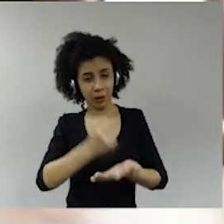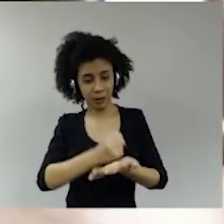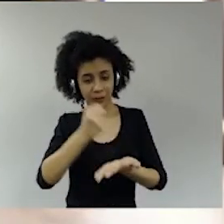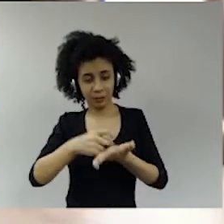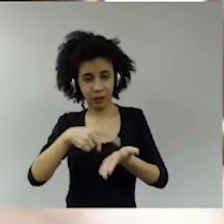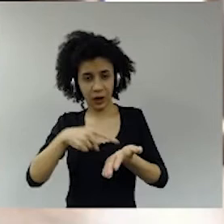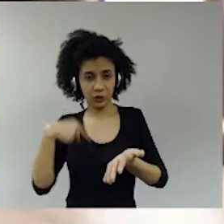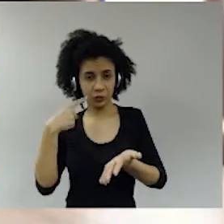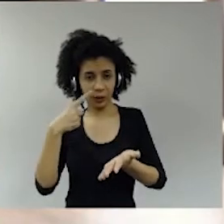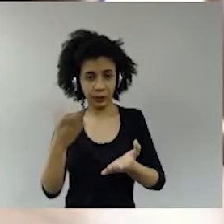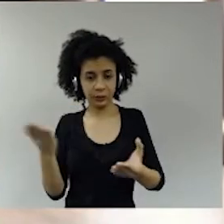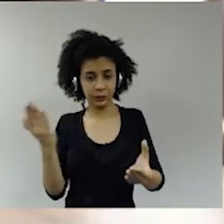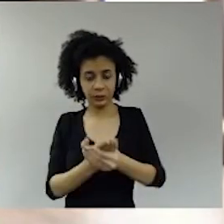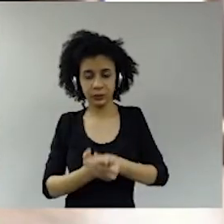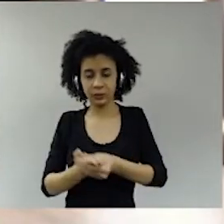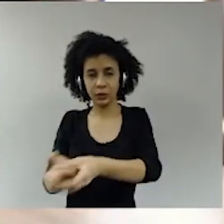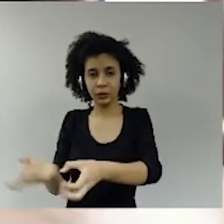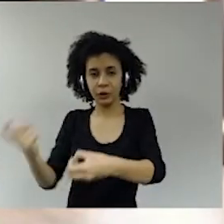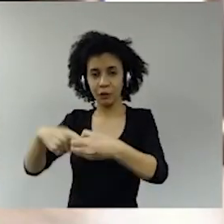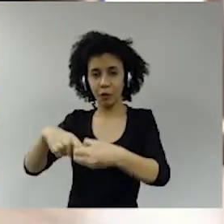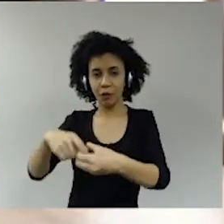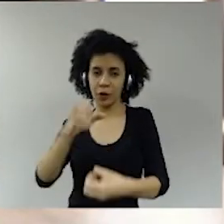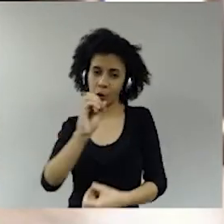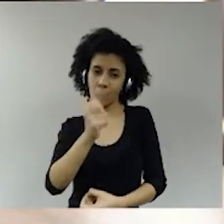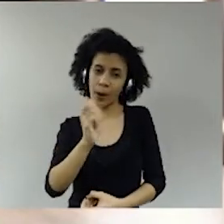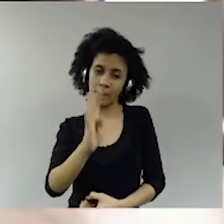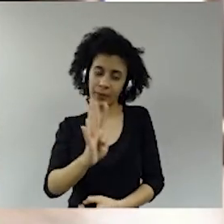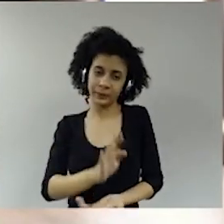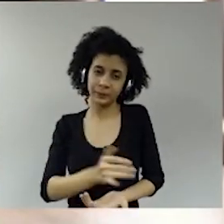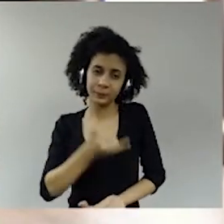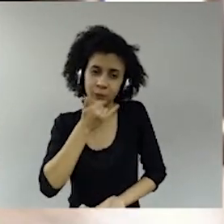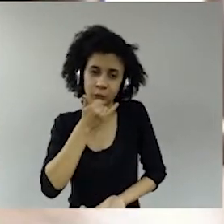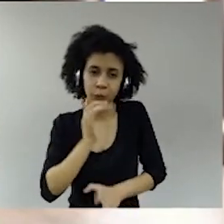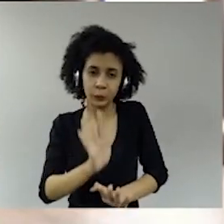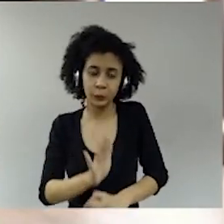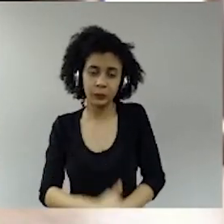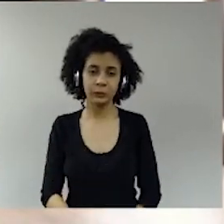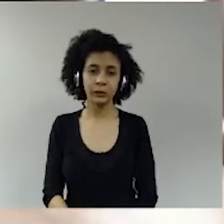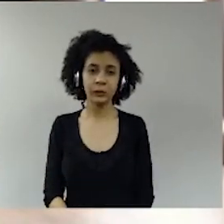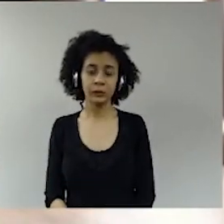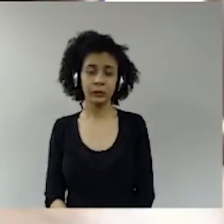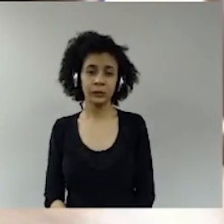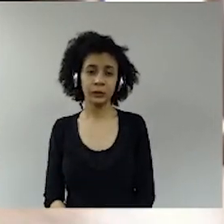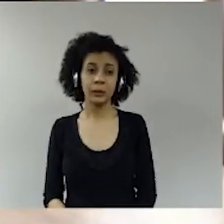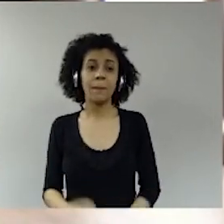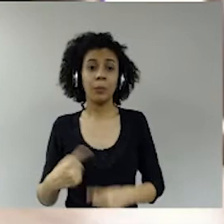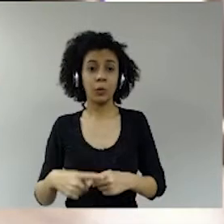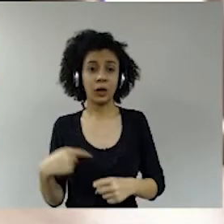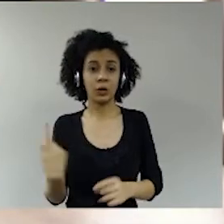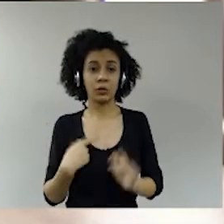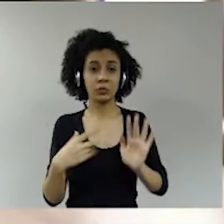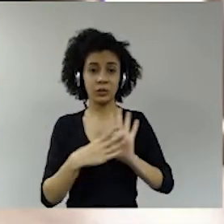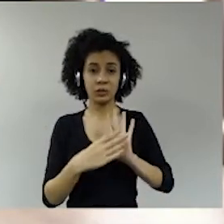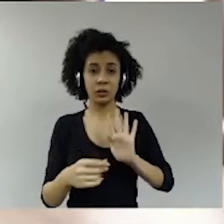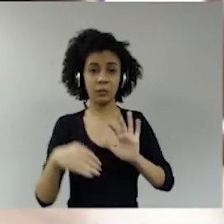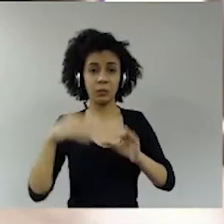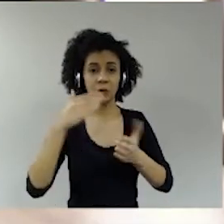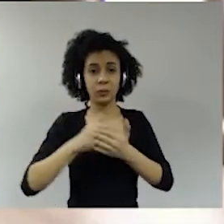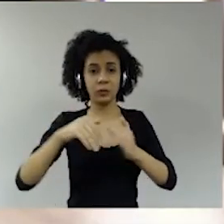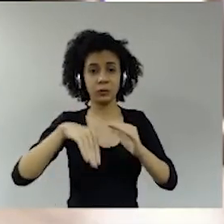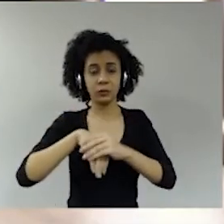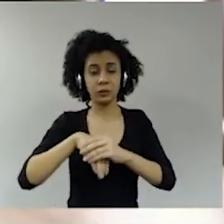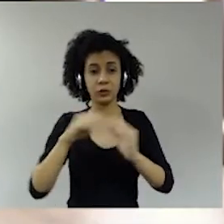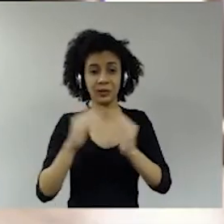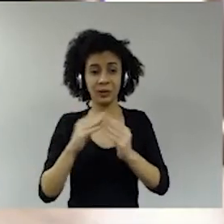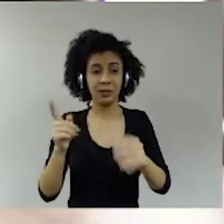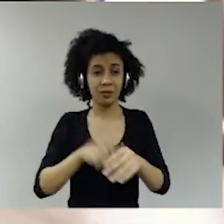carteira de volta no OAB. O nosso exemplo tem que começar em casa. Em tempos